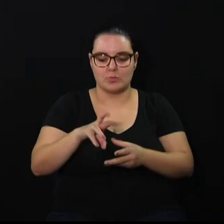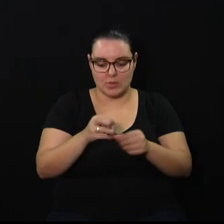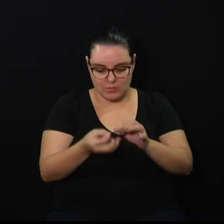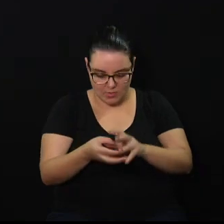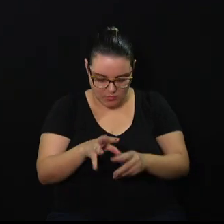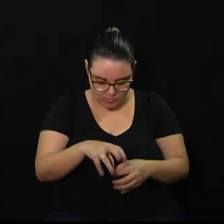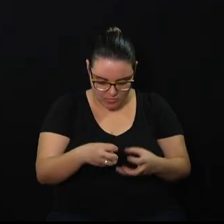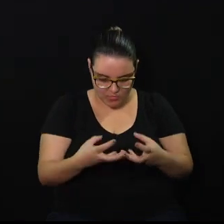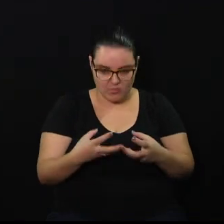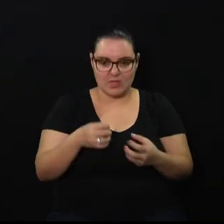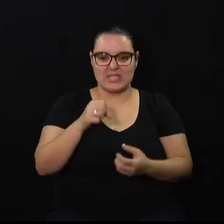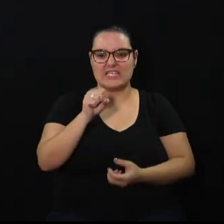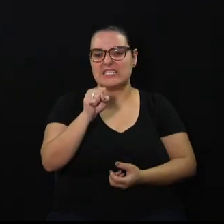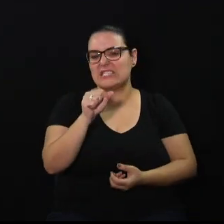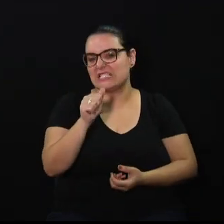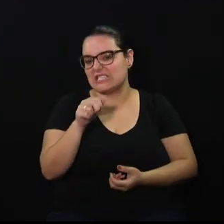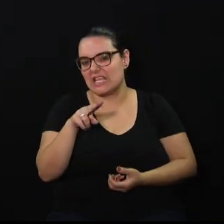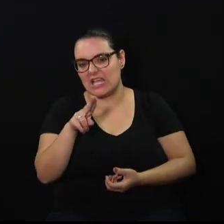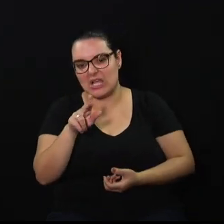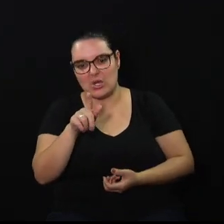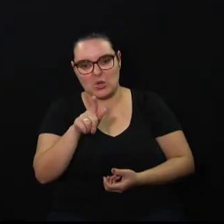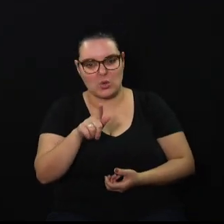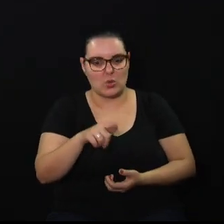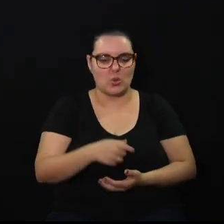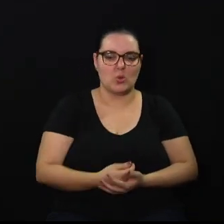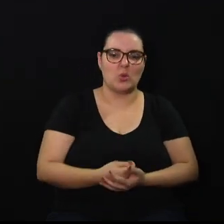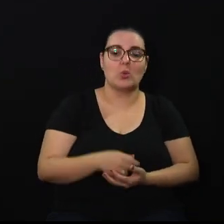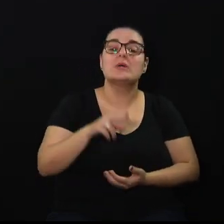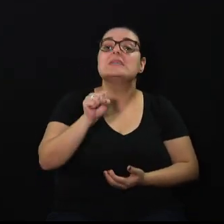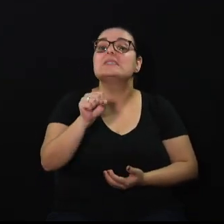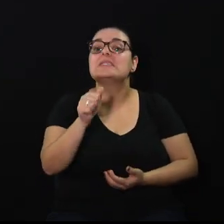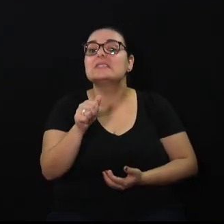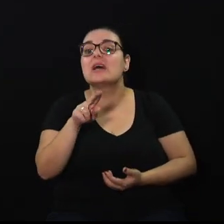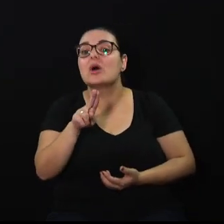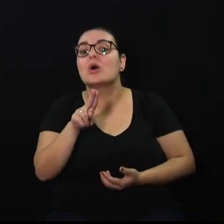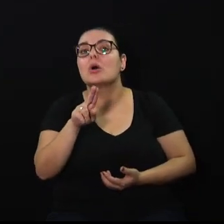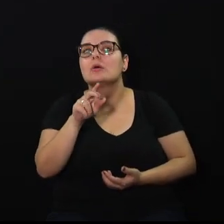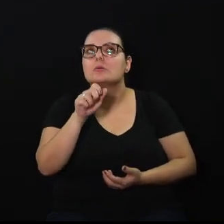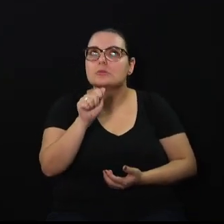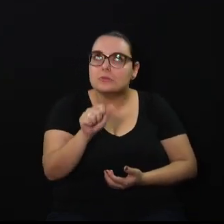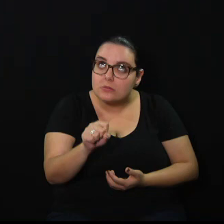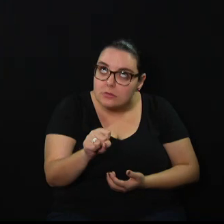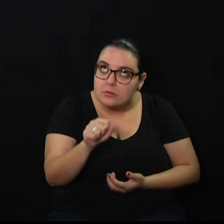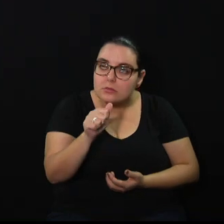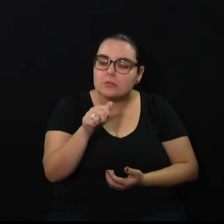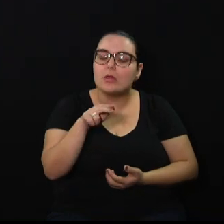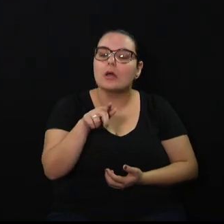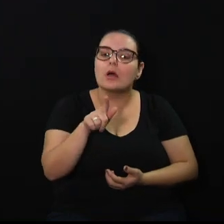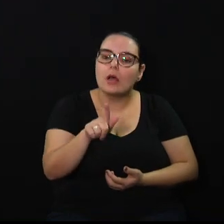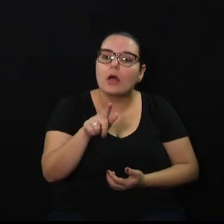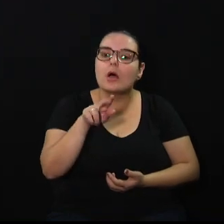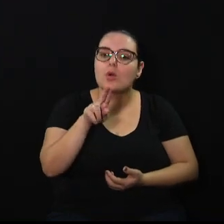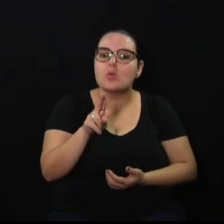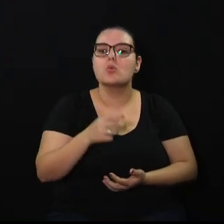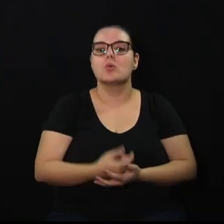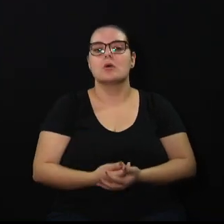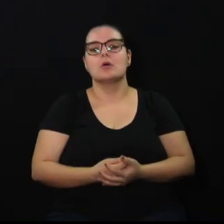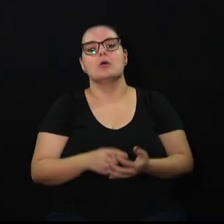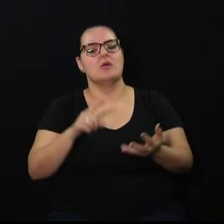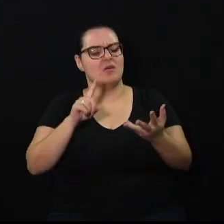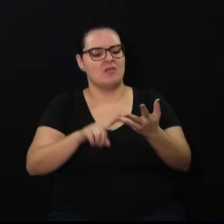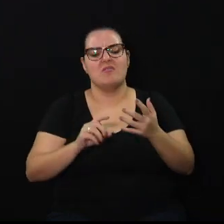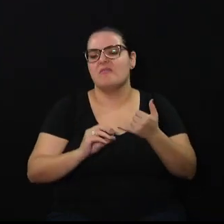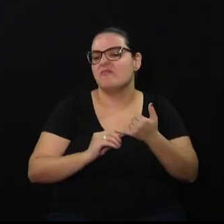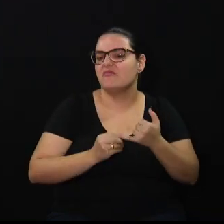saga o outros grãos a gente acompanha arroz transgênico por feijão no meio né hoje tem bastante tipos de massas também